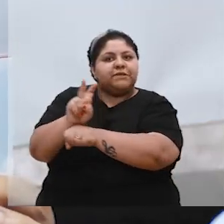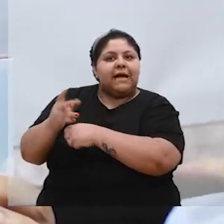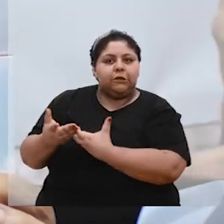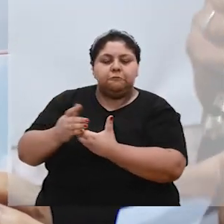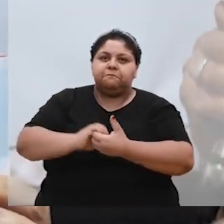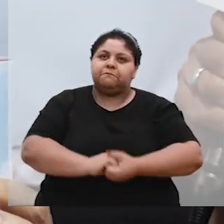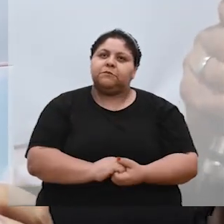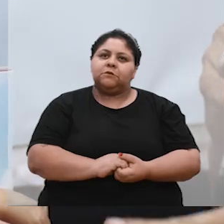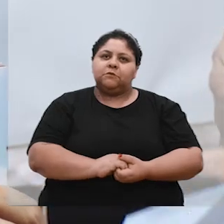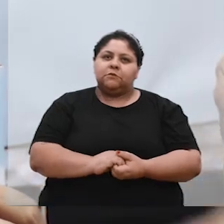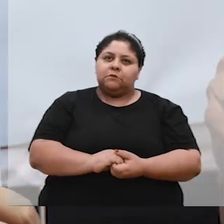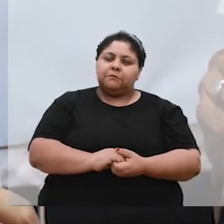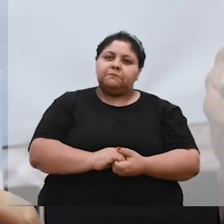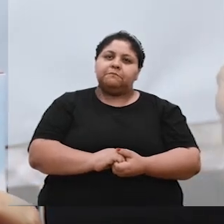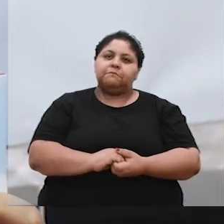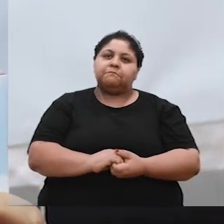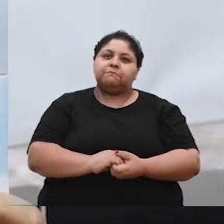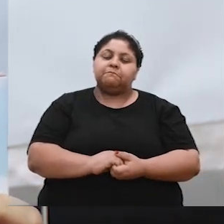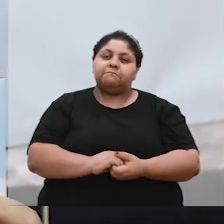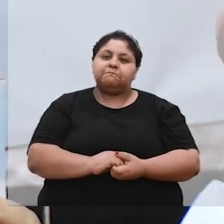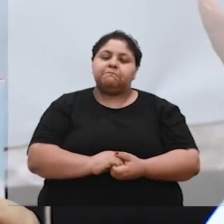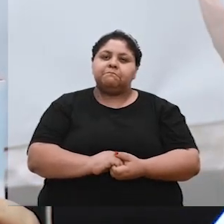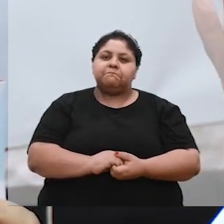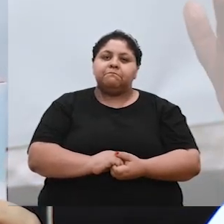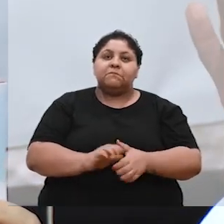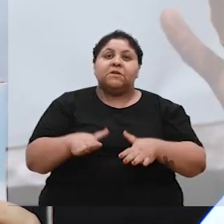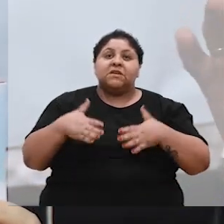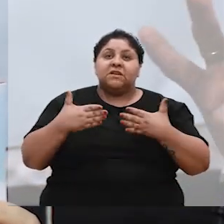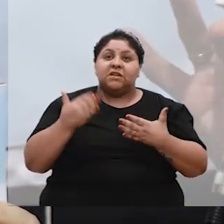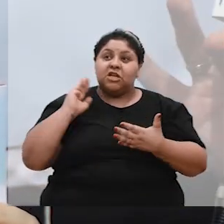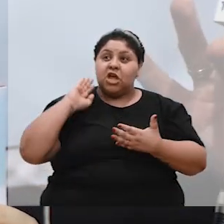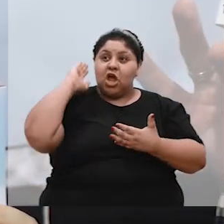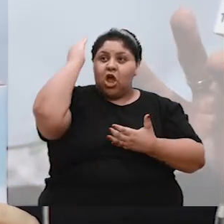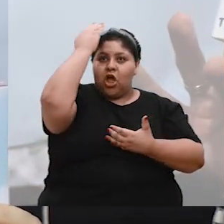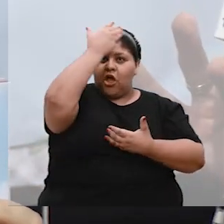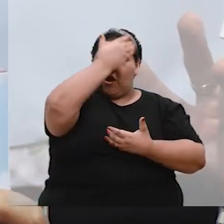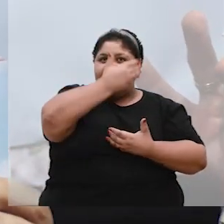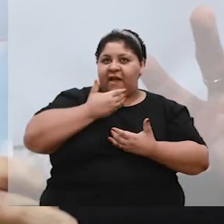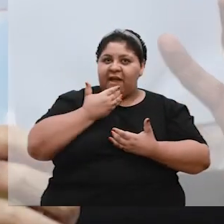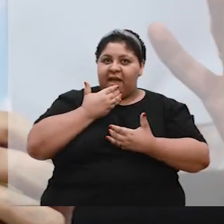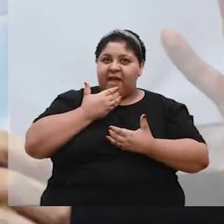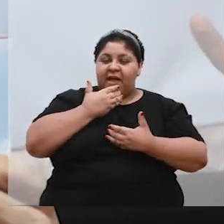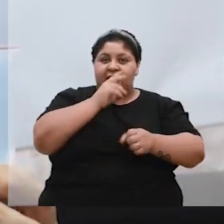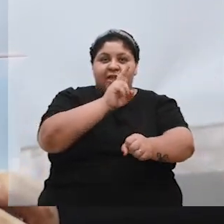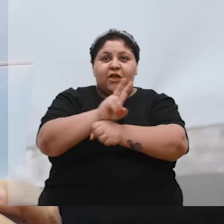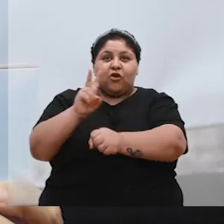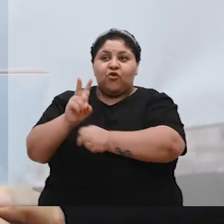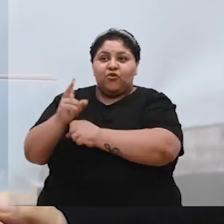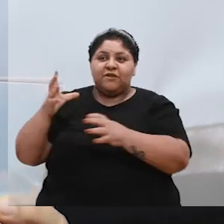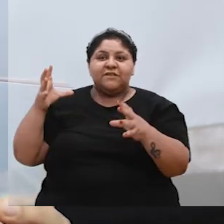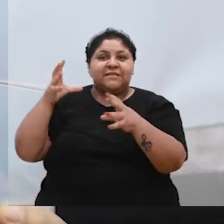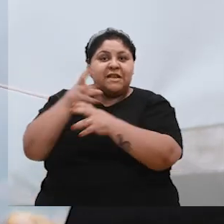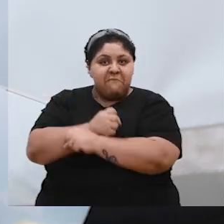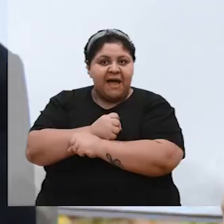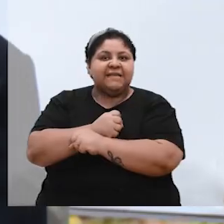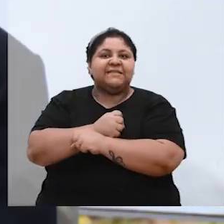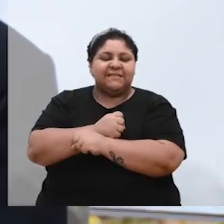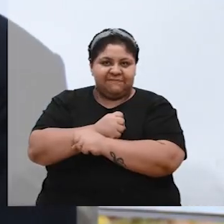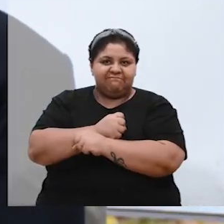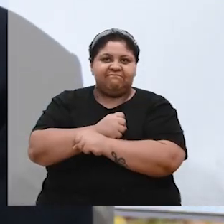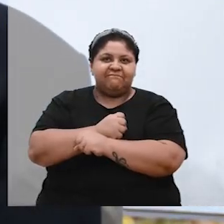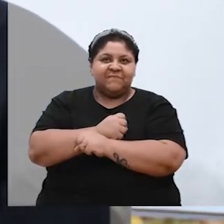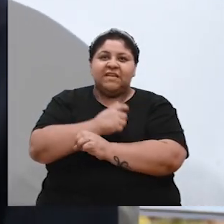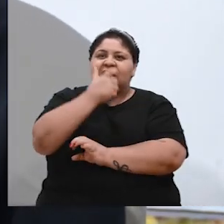A ética do cuidado. E é o santo que a gente diz que é dos animais. O santo protetor dos animais. E talvez